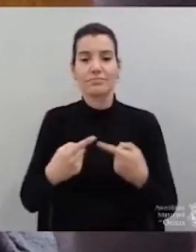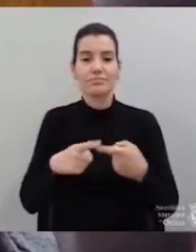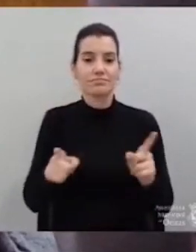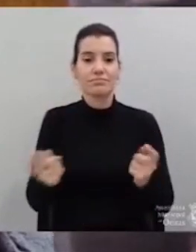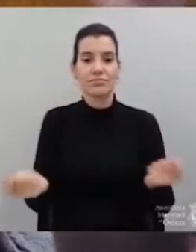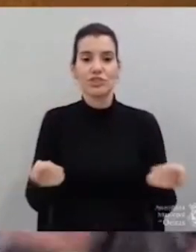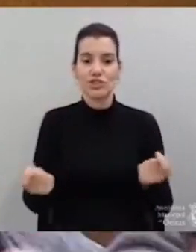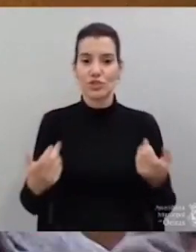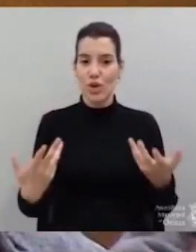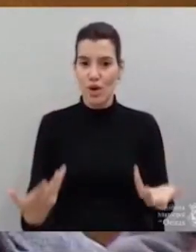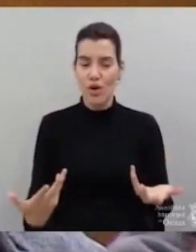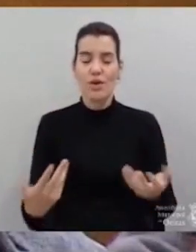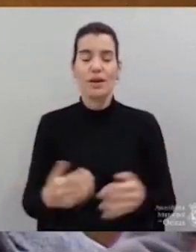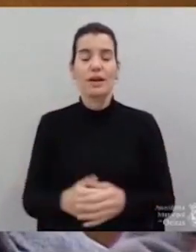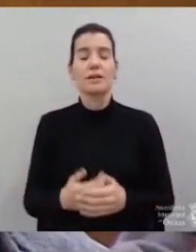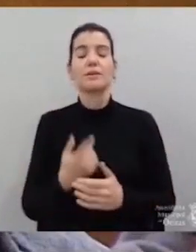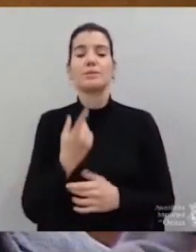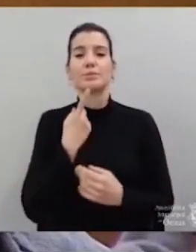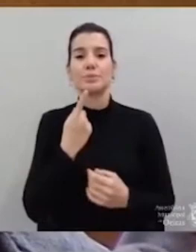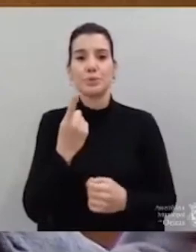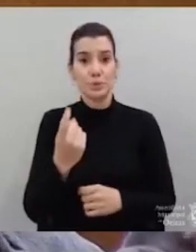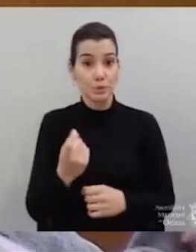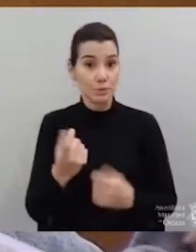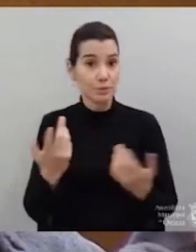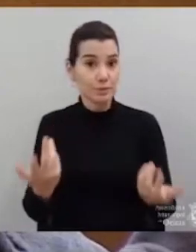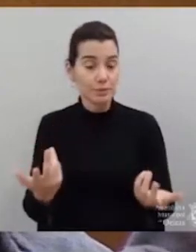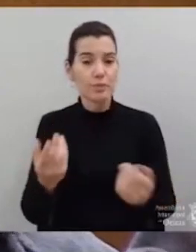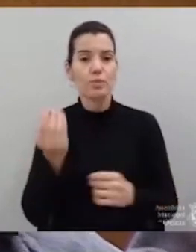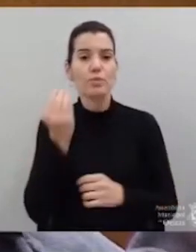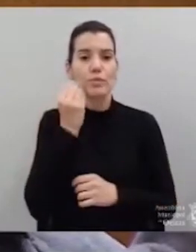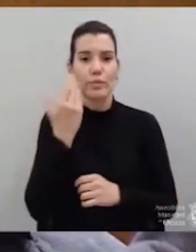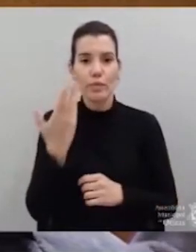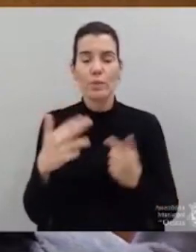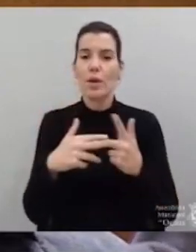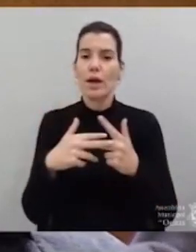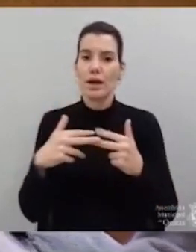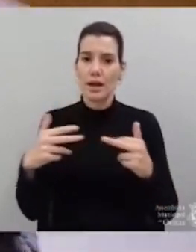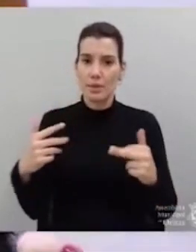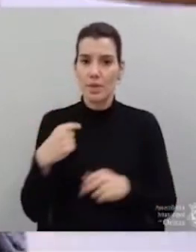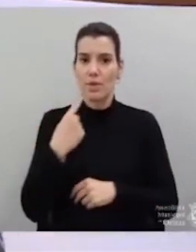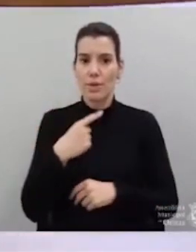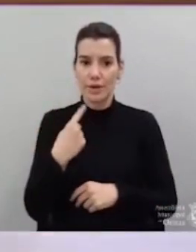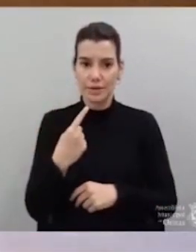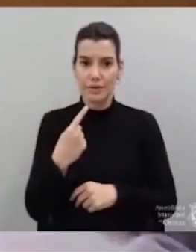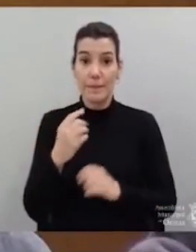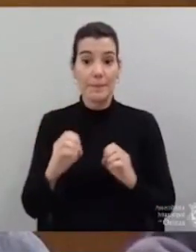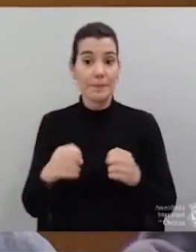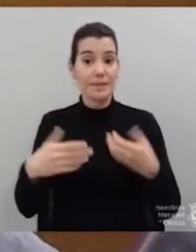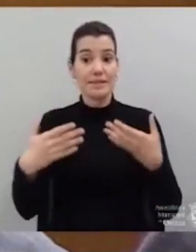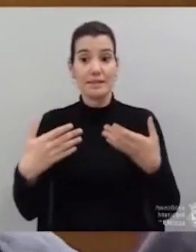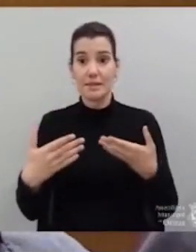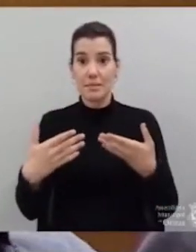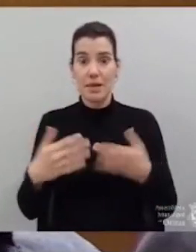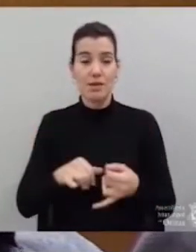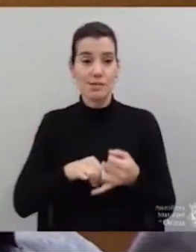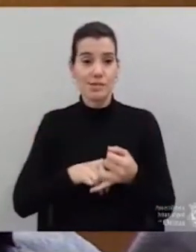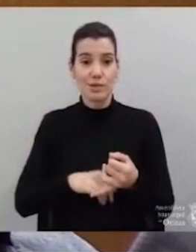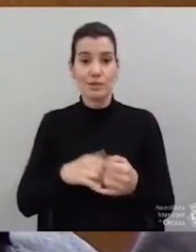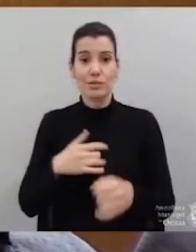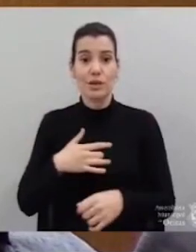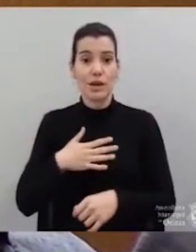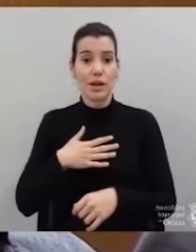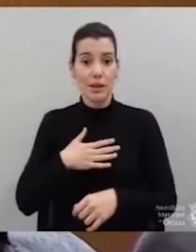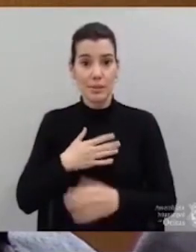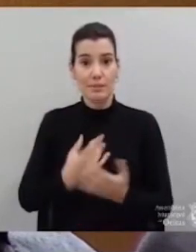hoje. Pergunta-se, assim, como é que, sendo a Câmara Municipal de Oeiras a principal acionista de uma empresa de cartografia